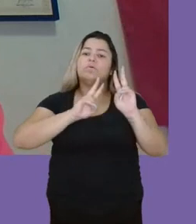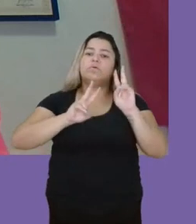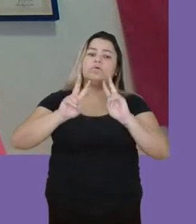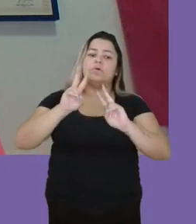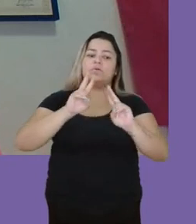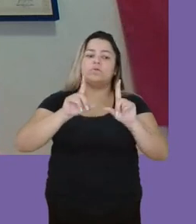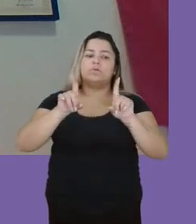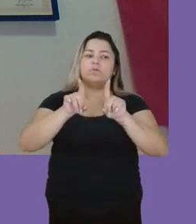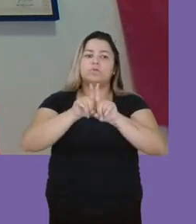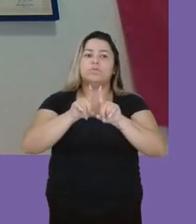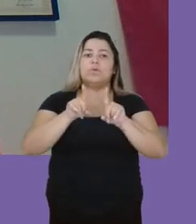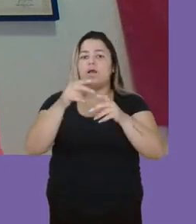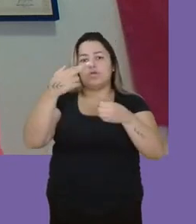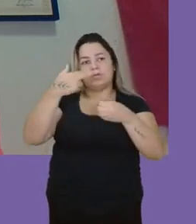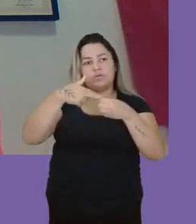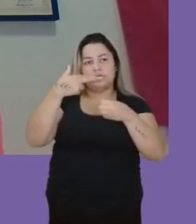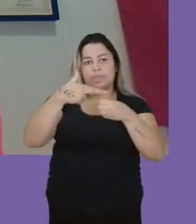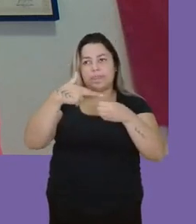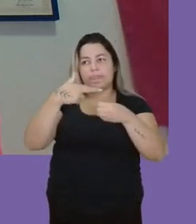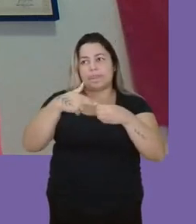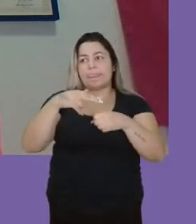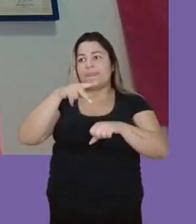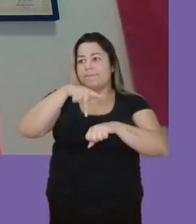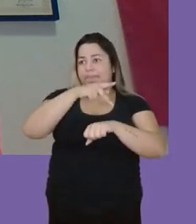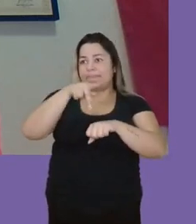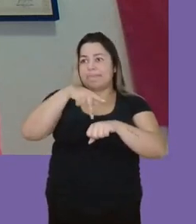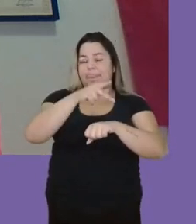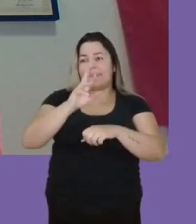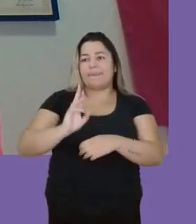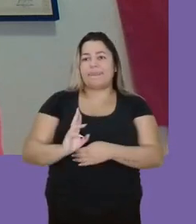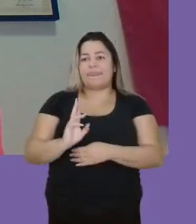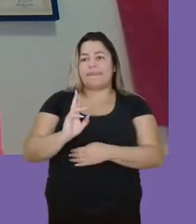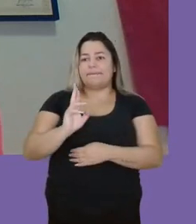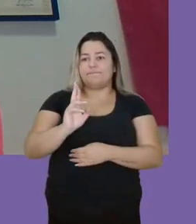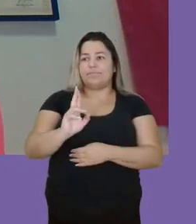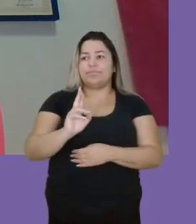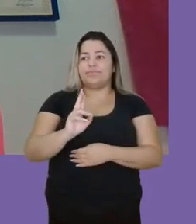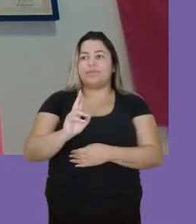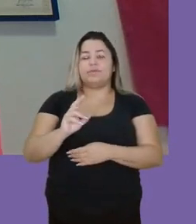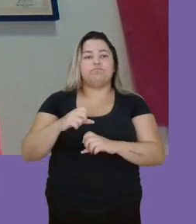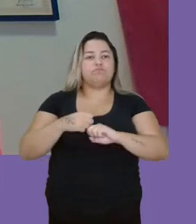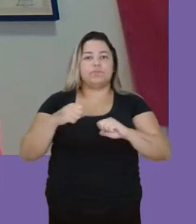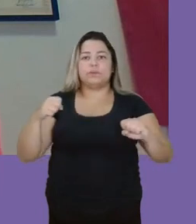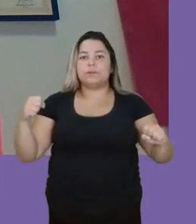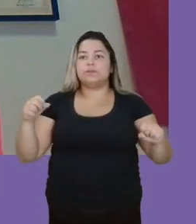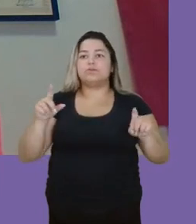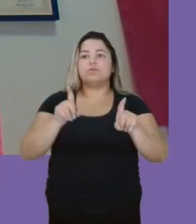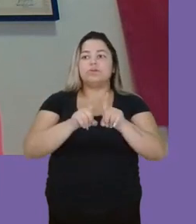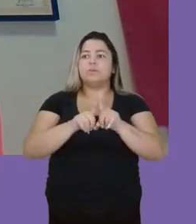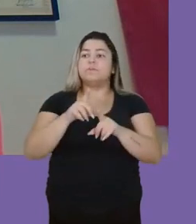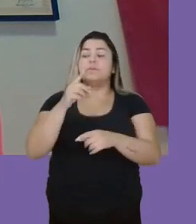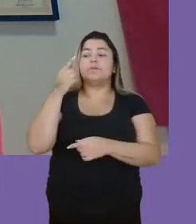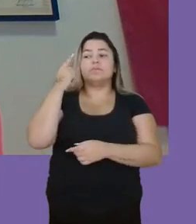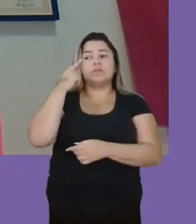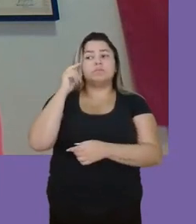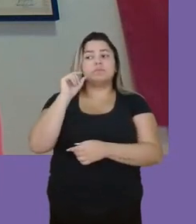loco as regiões do país, a gente tem uma subrepresentatividade gigantesca. E quando a gente pensa em